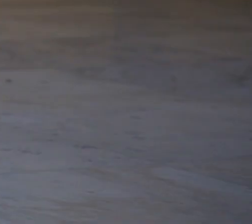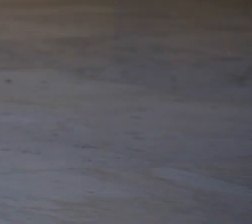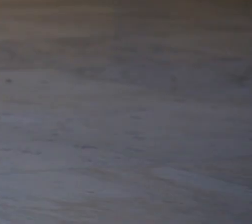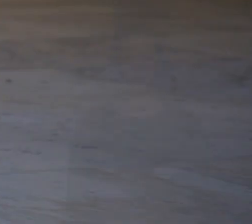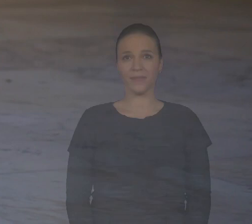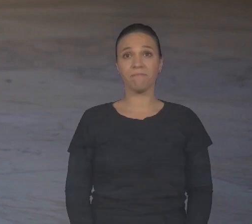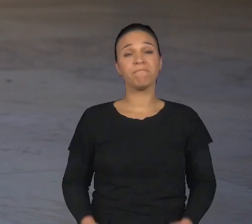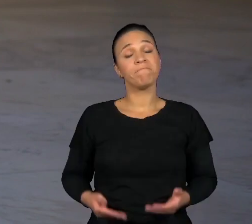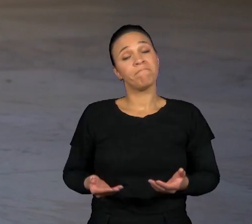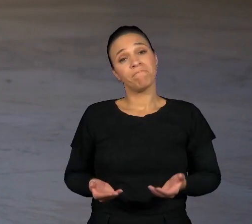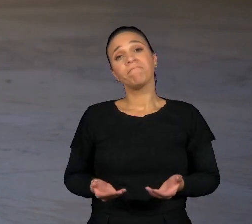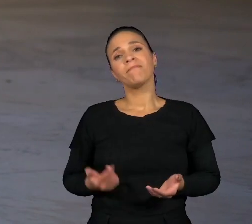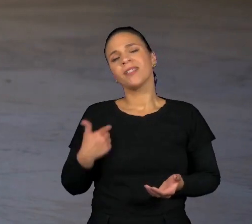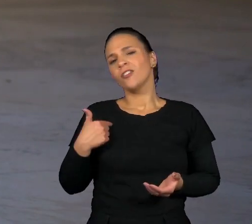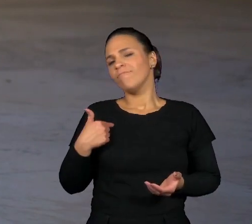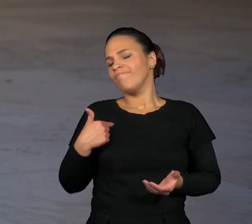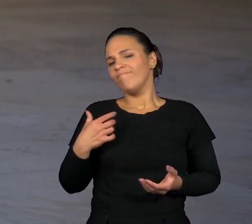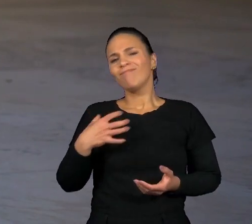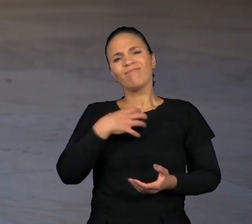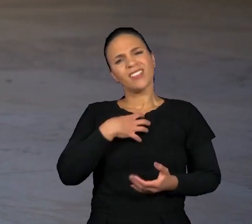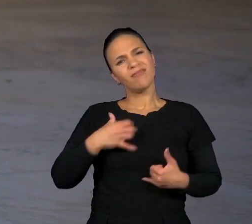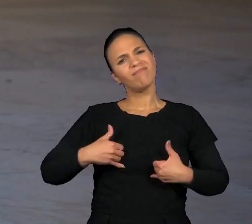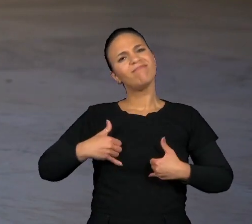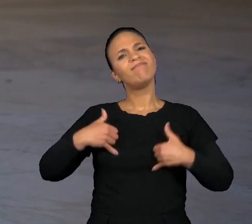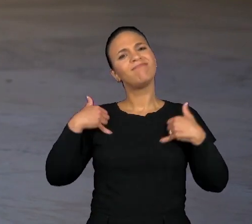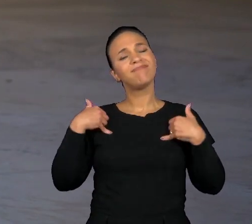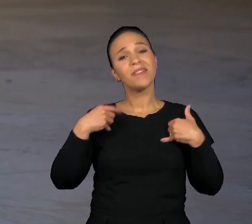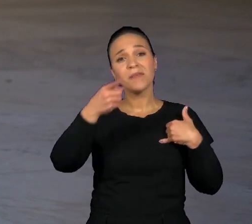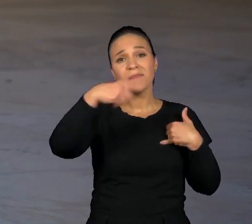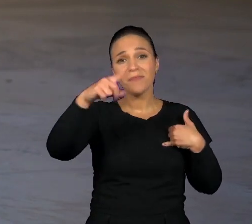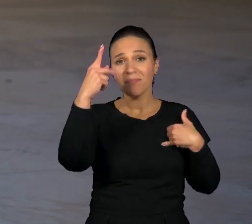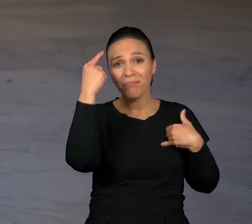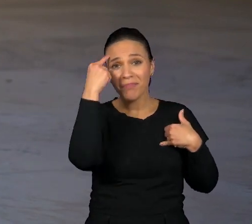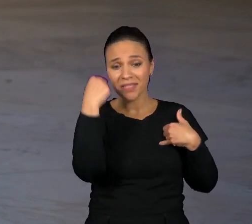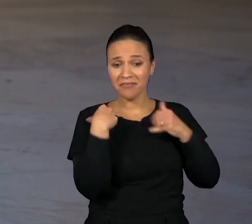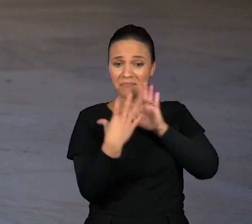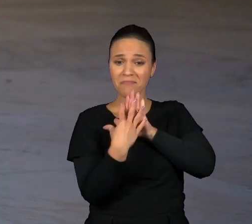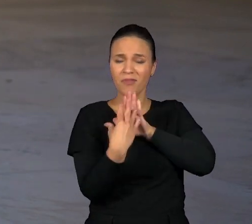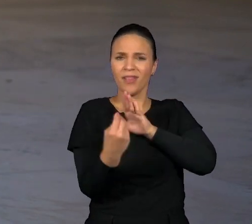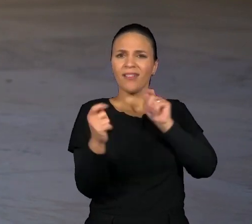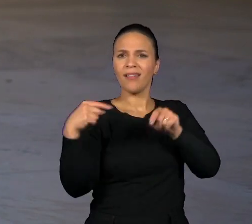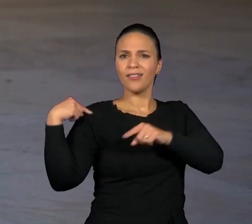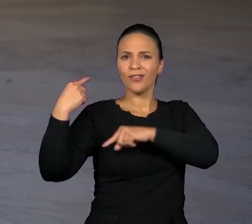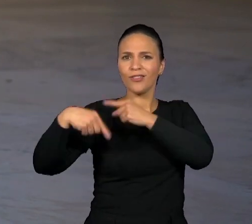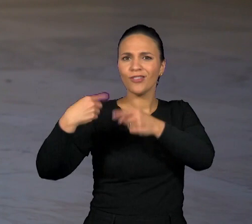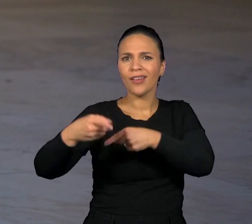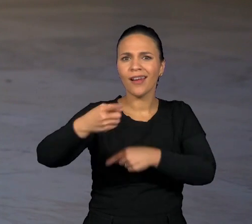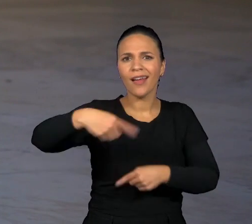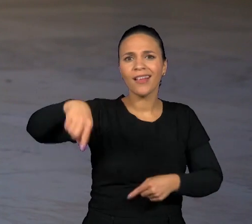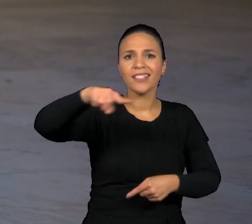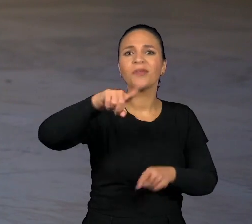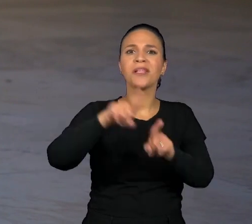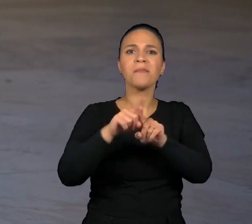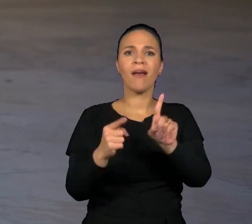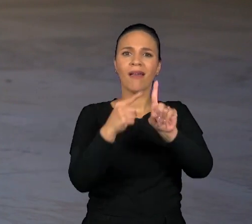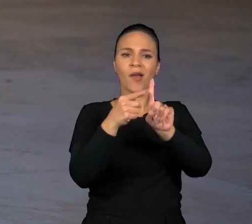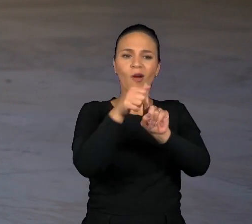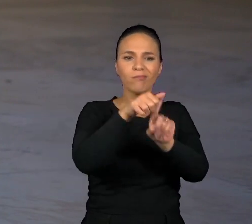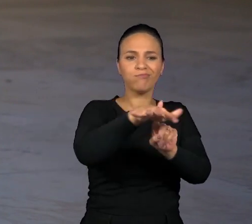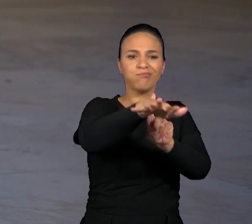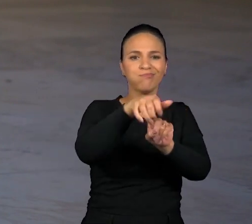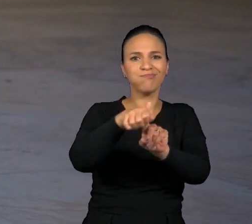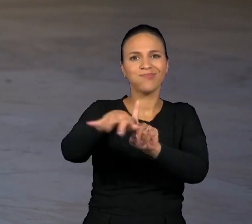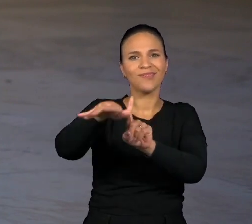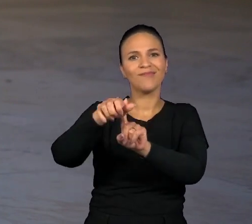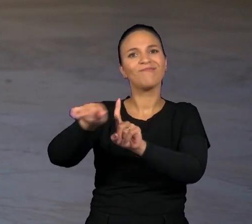Isso é gratificante para mim, inspirar muitas pessoas e saber que essa geração que eu inspiro vai inspirar outras pessoas também. Então é tudo